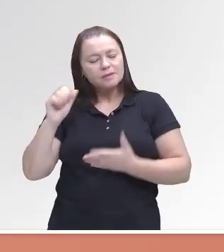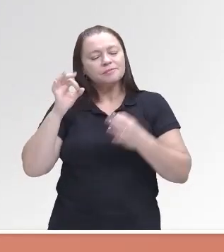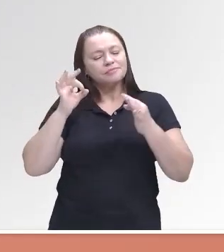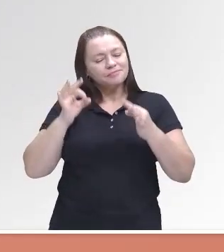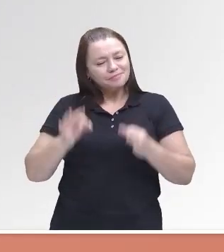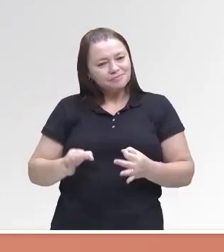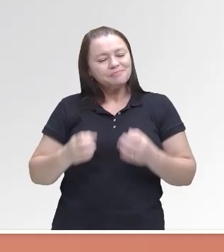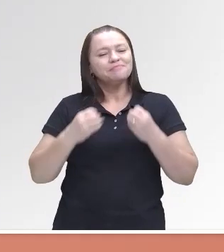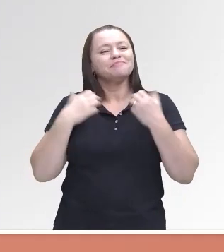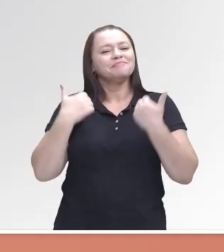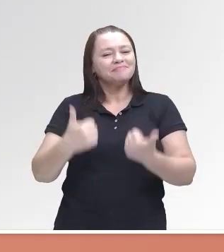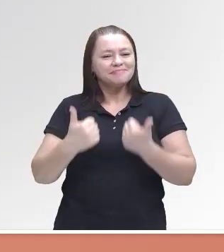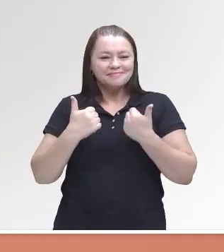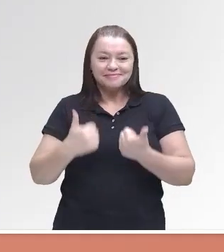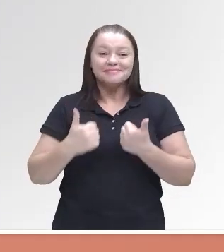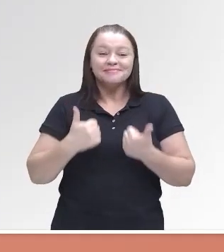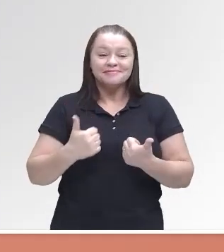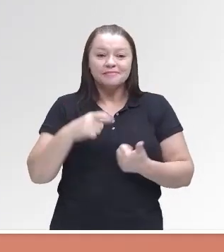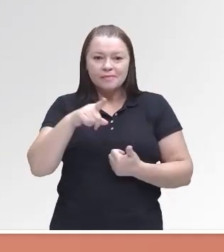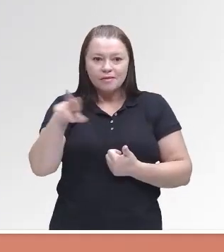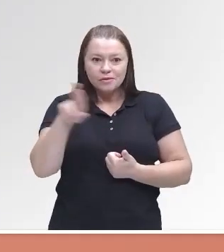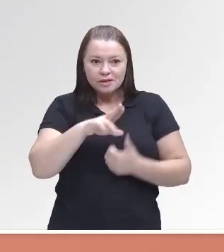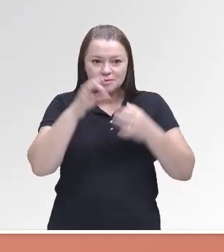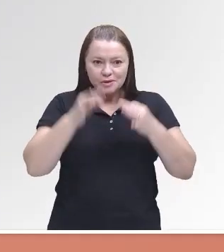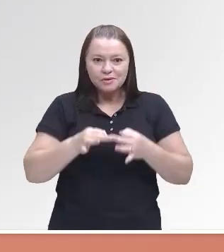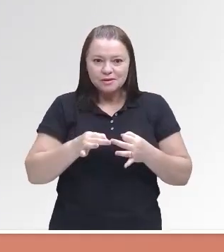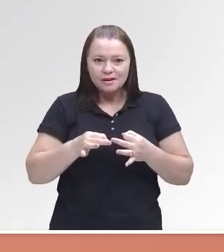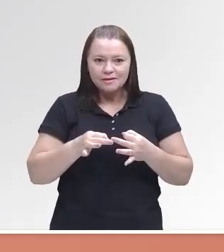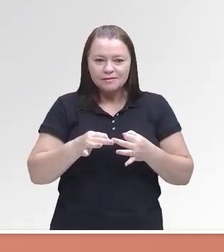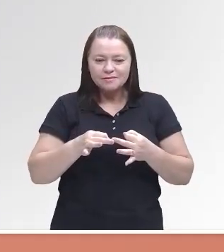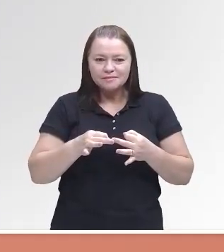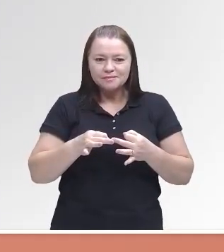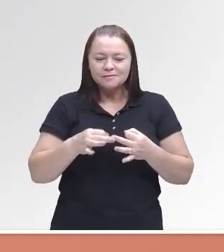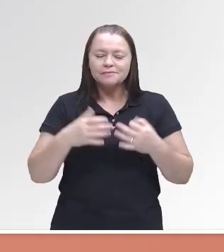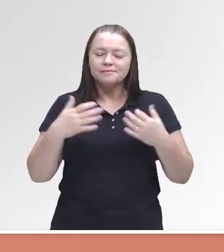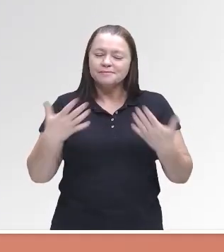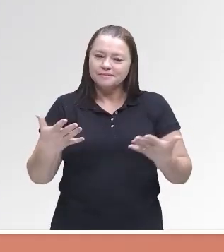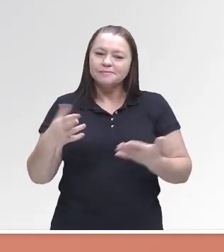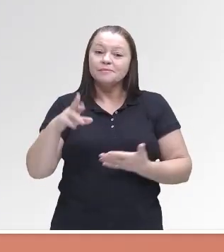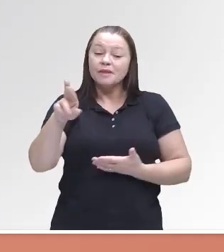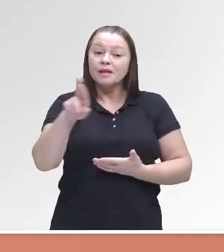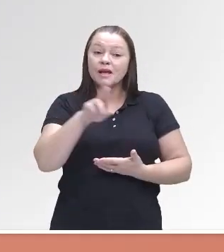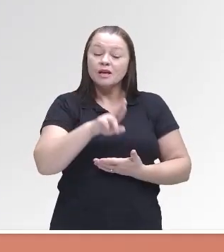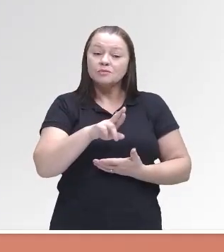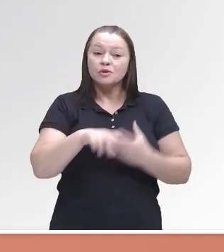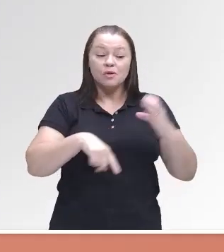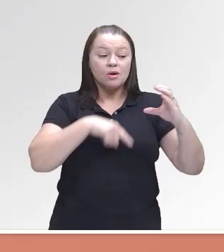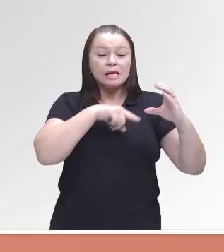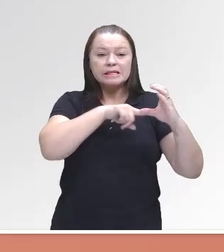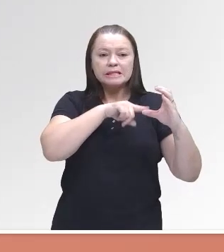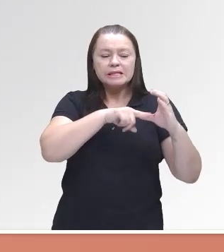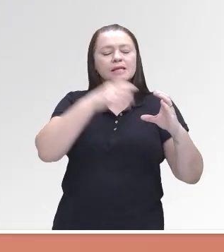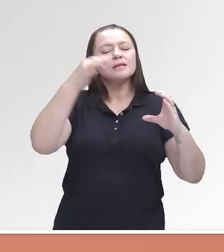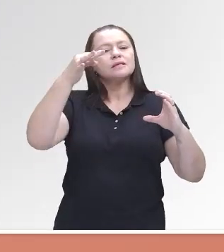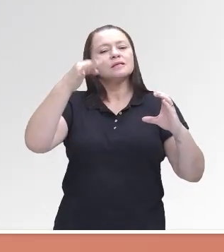polissílabas. Muito bem. Quem marcou polissílaba? Quem marcou a questão C